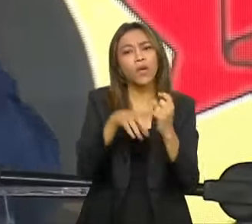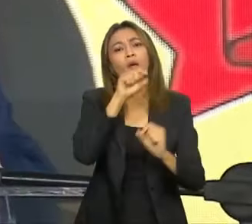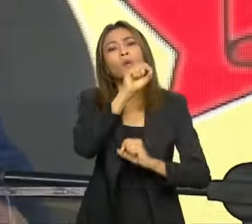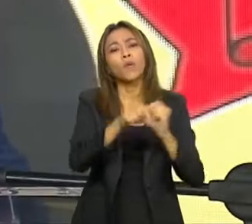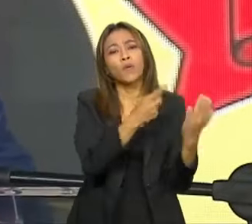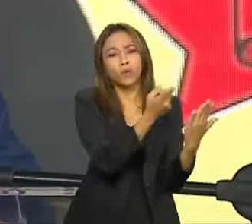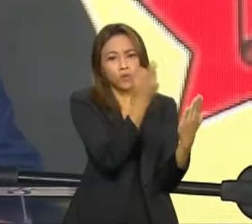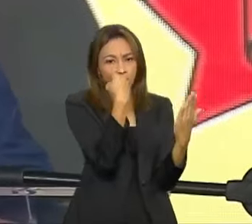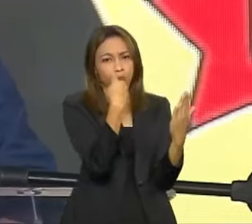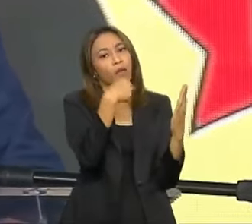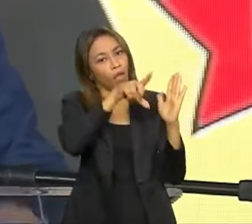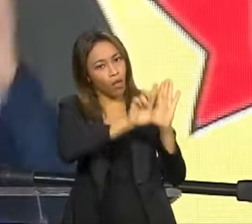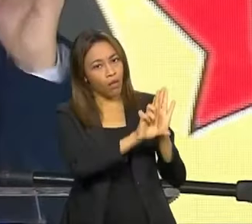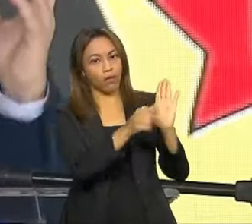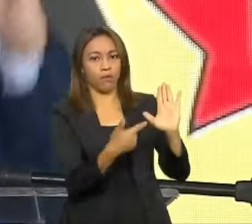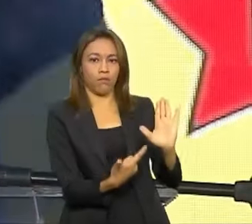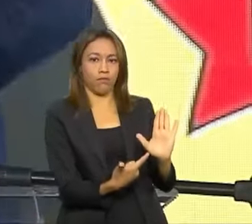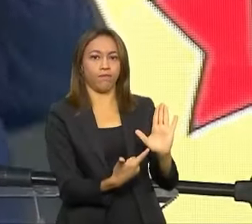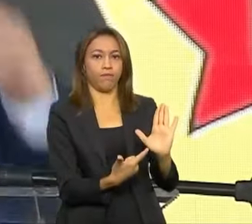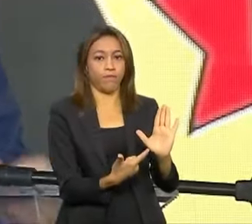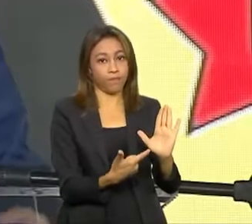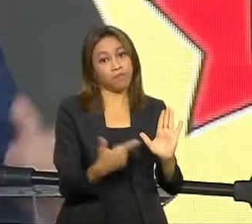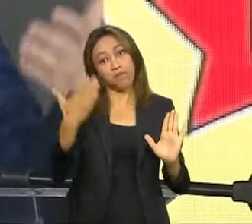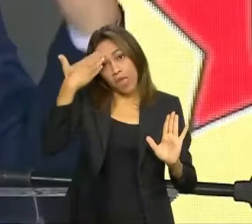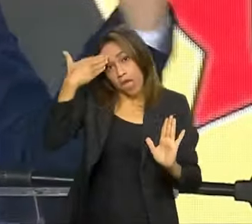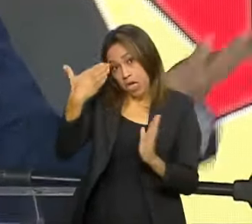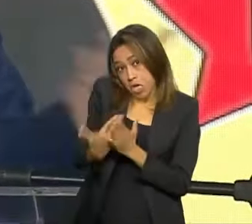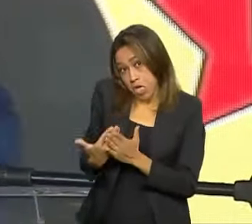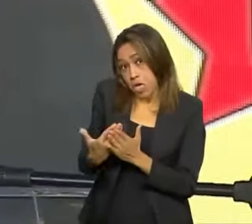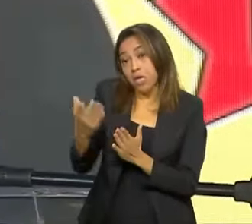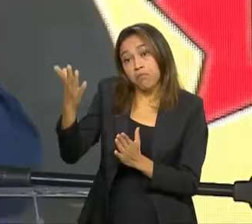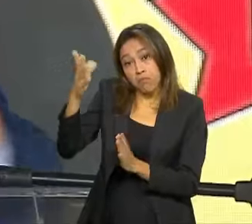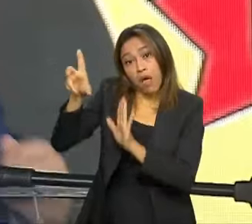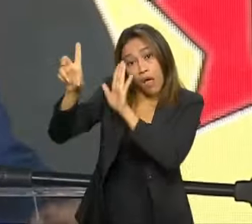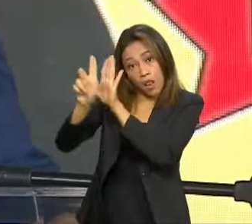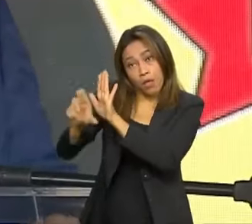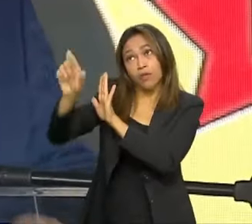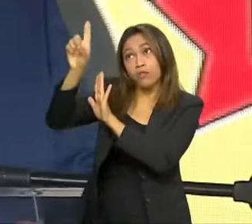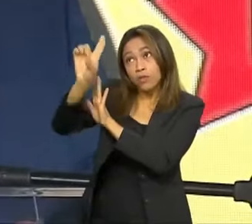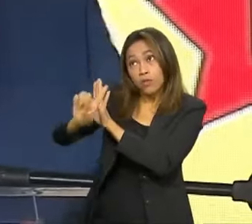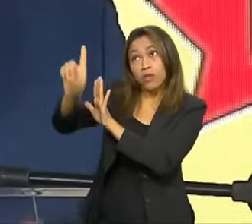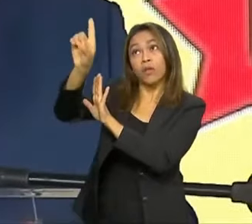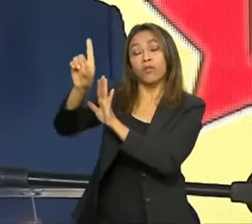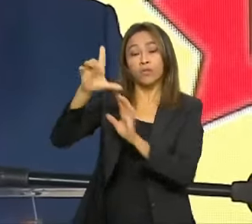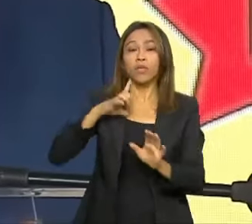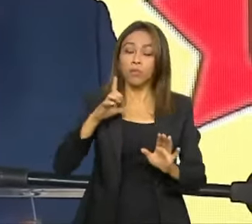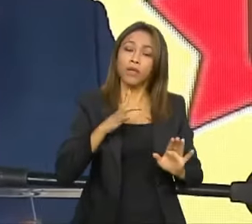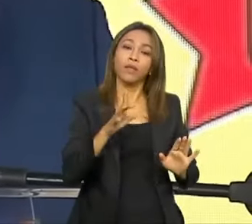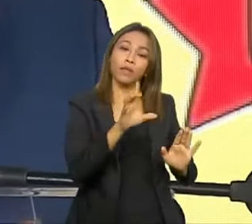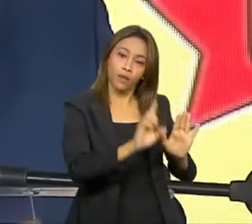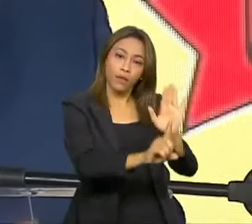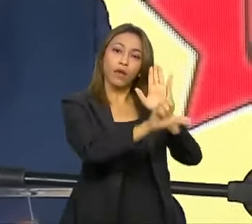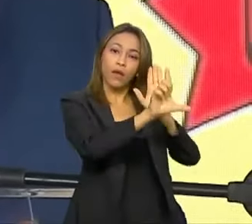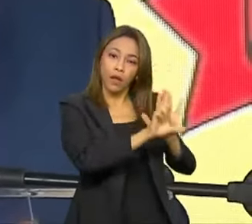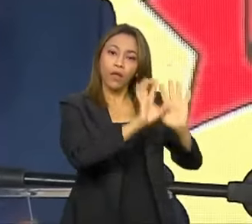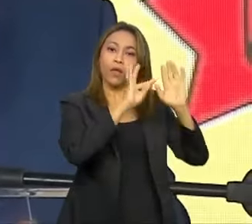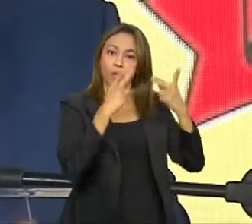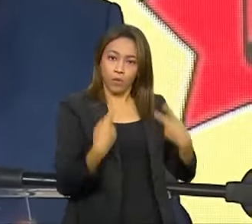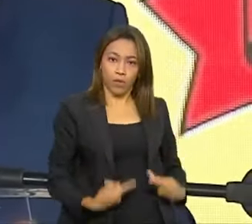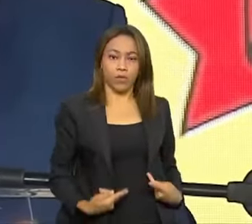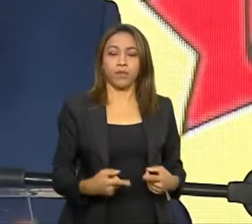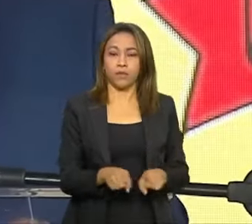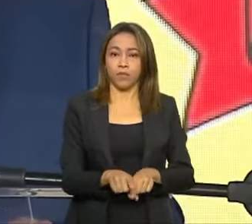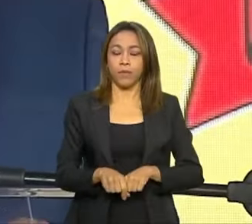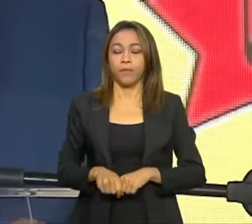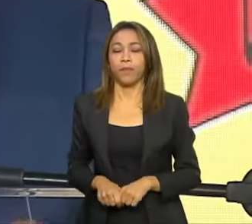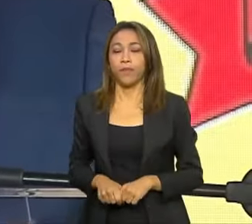lei. Para os que creem, a lei de Deus, mas também, claro, a lei dos homens. Amigos,